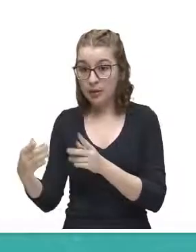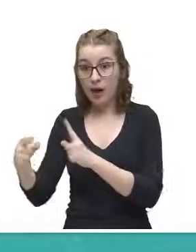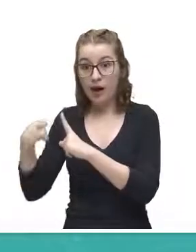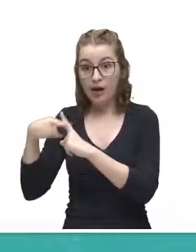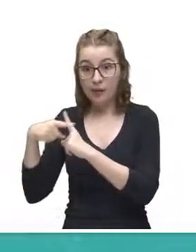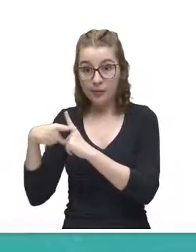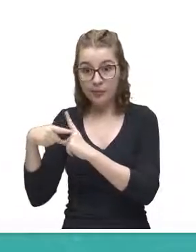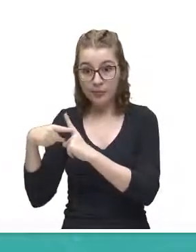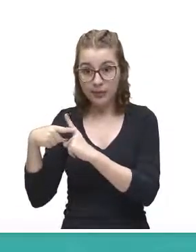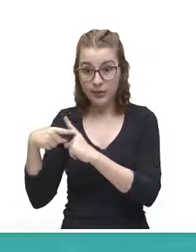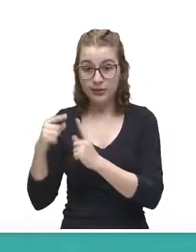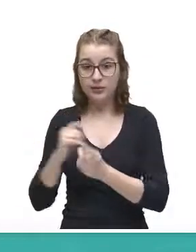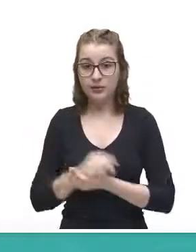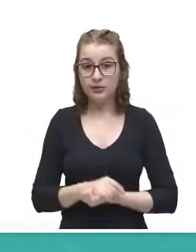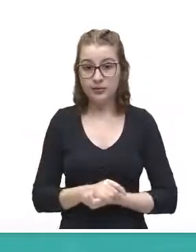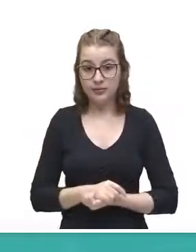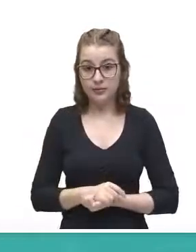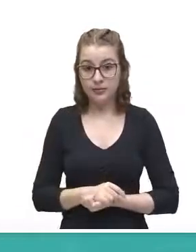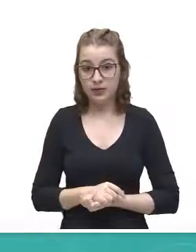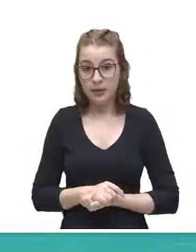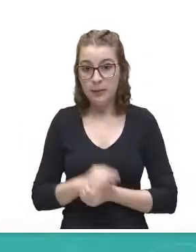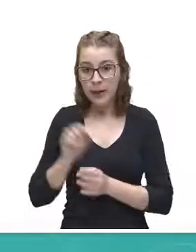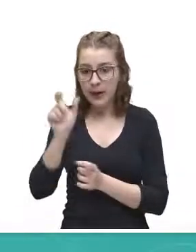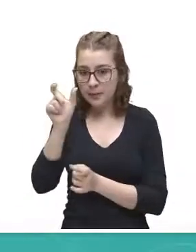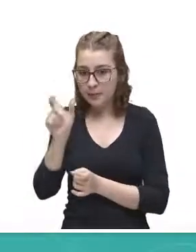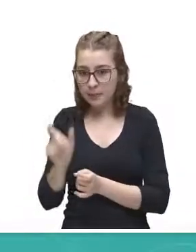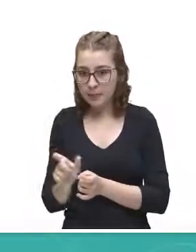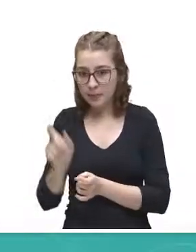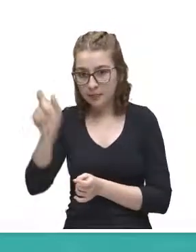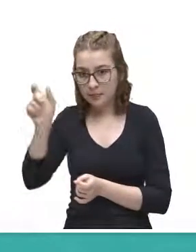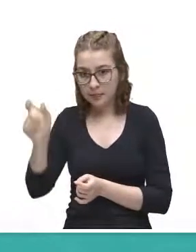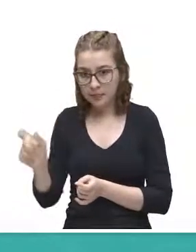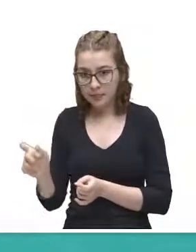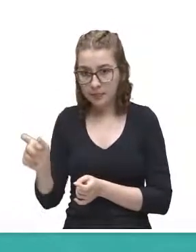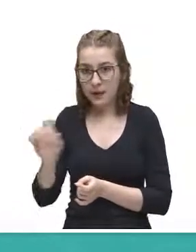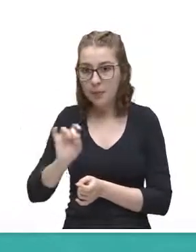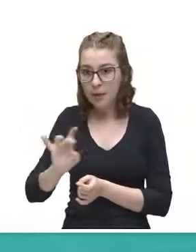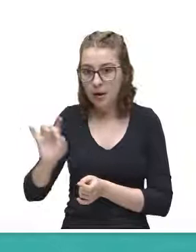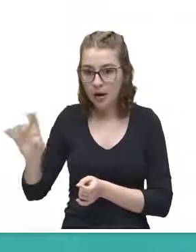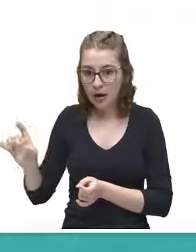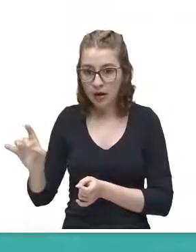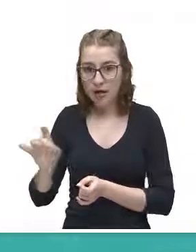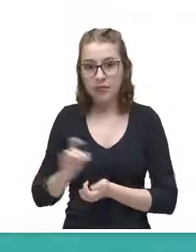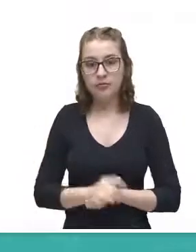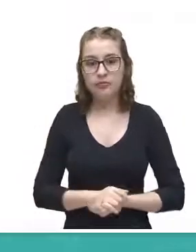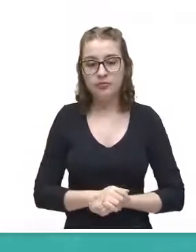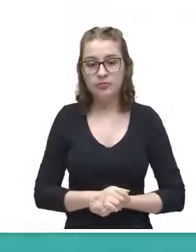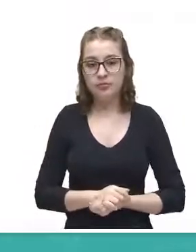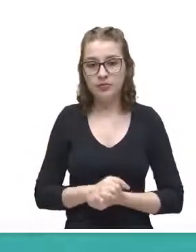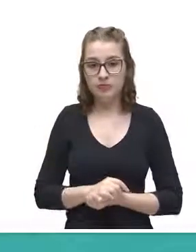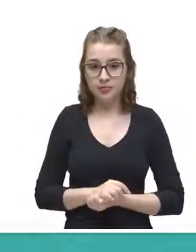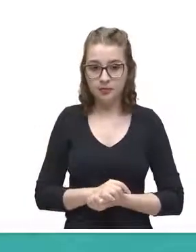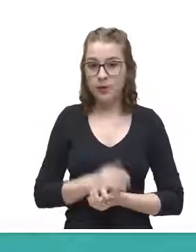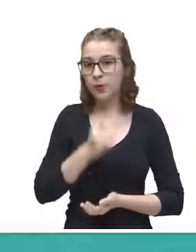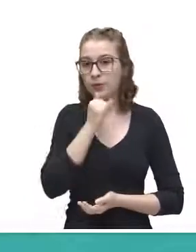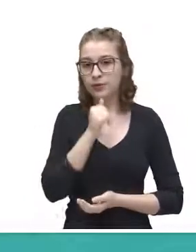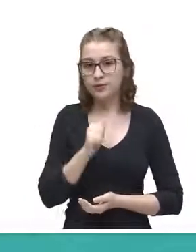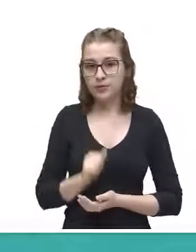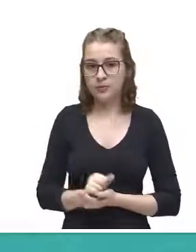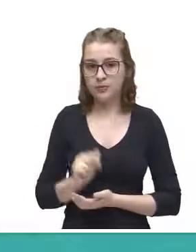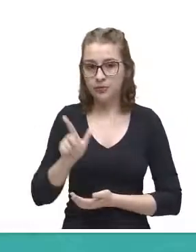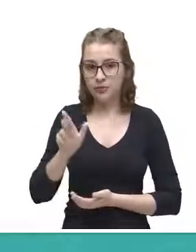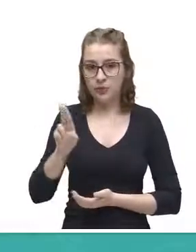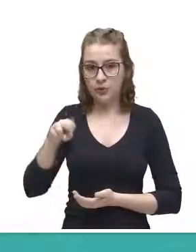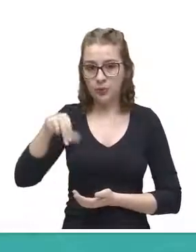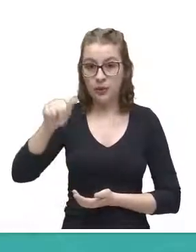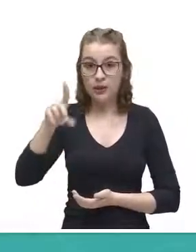aumentar 1 hora cada longitude dessa, ó. Então, vamos lá. Se em Luanda, né, são